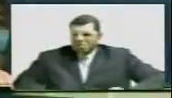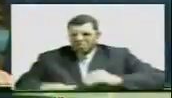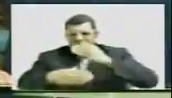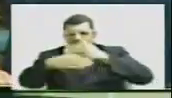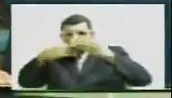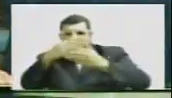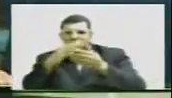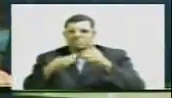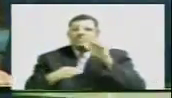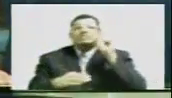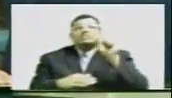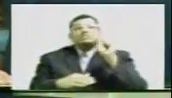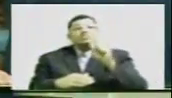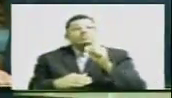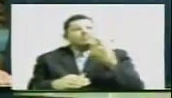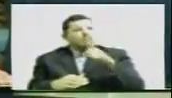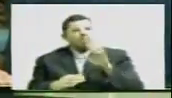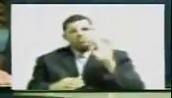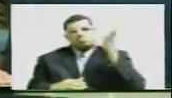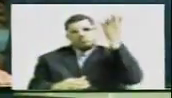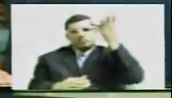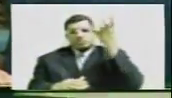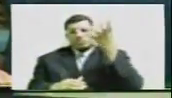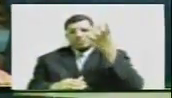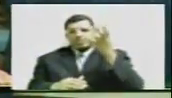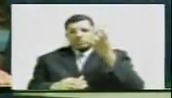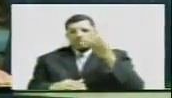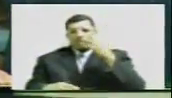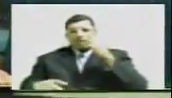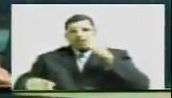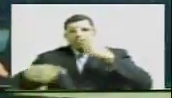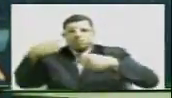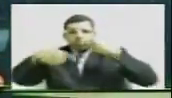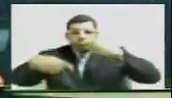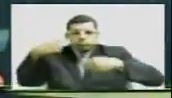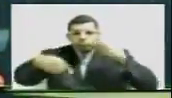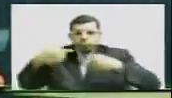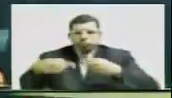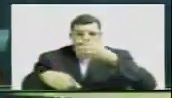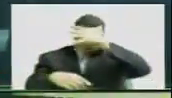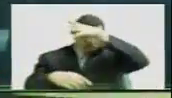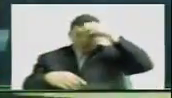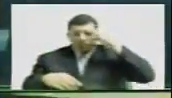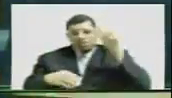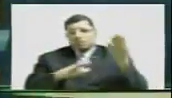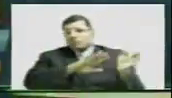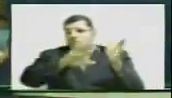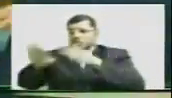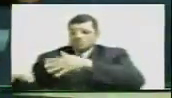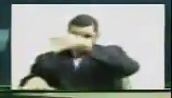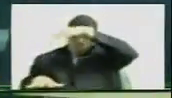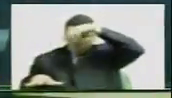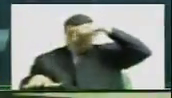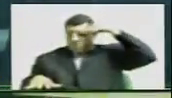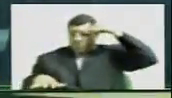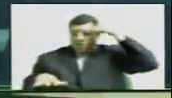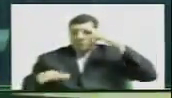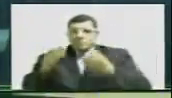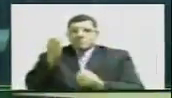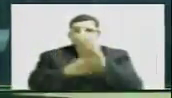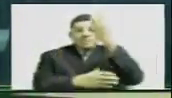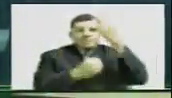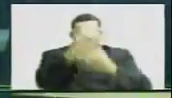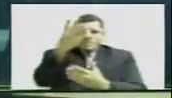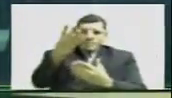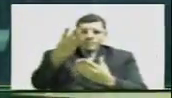logística, quem que não consegue ser competitivo em Manaus vai sair de Manaus para